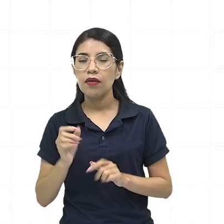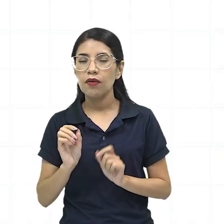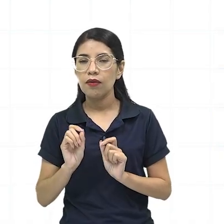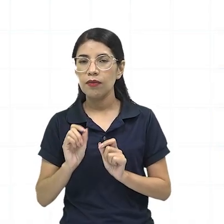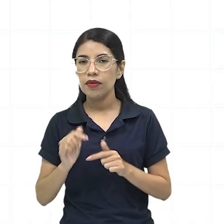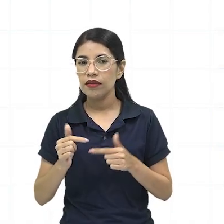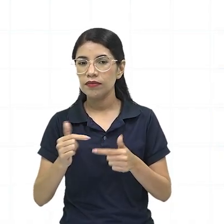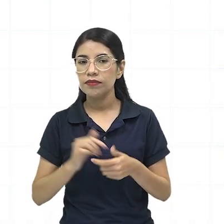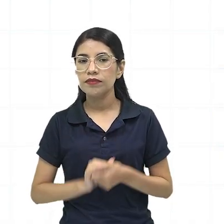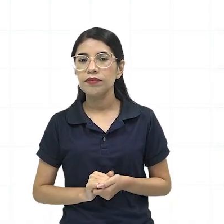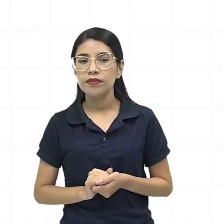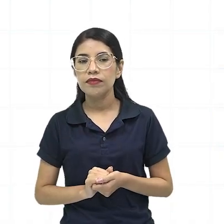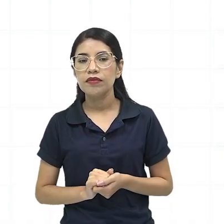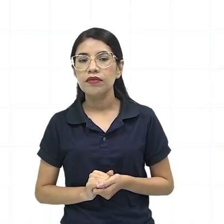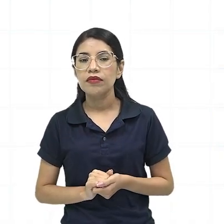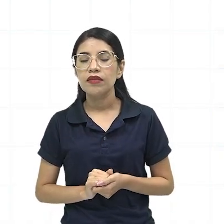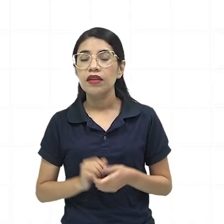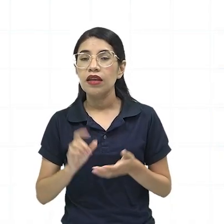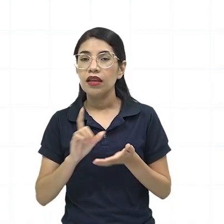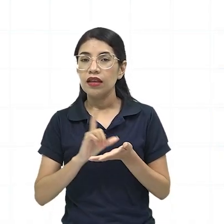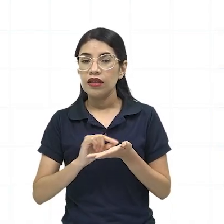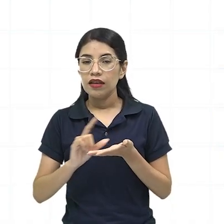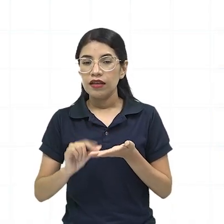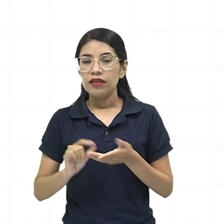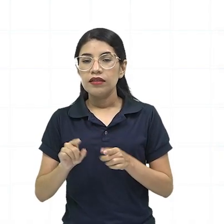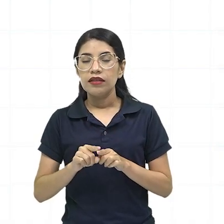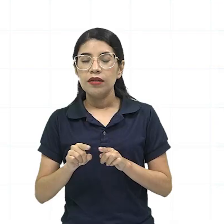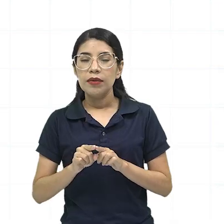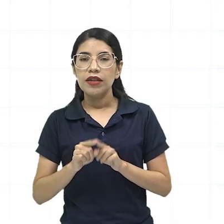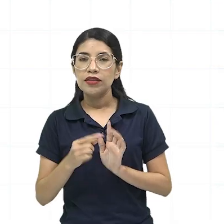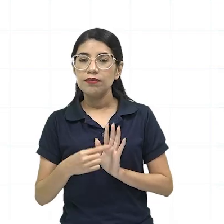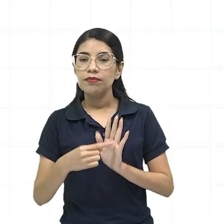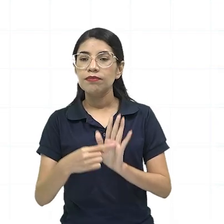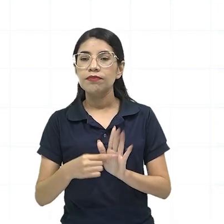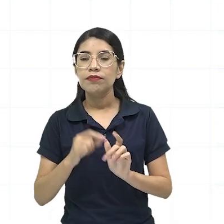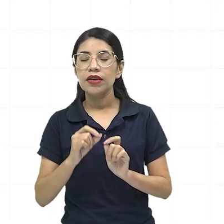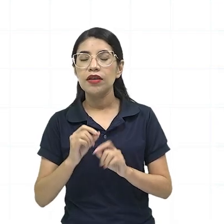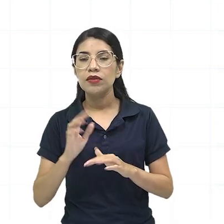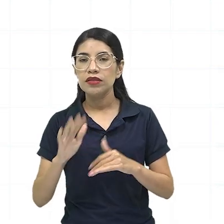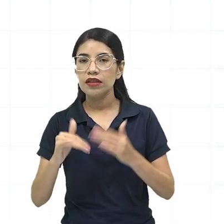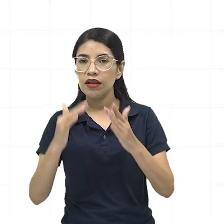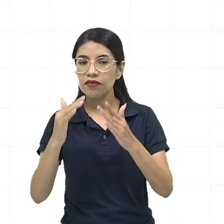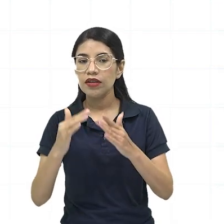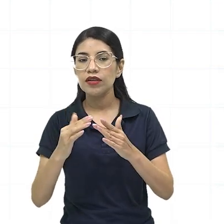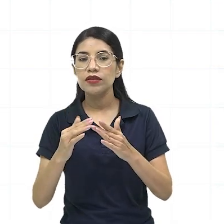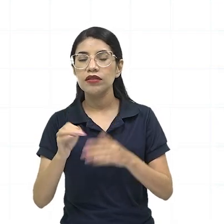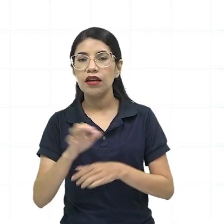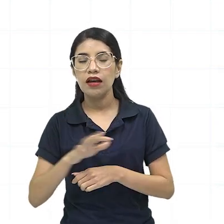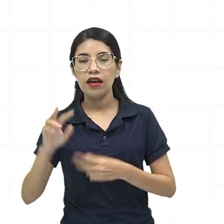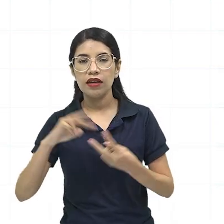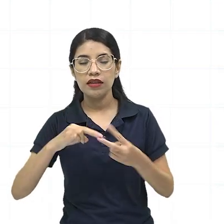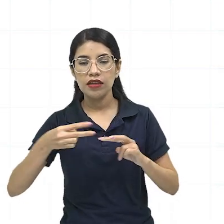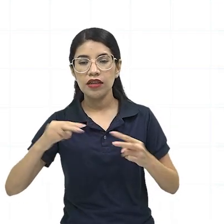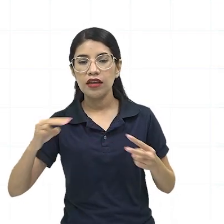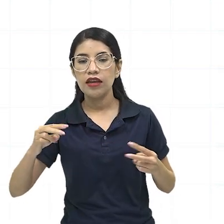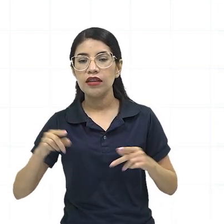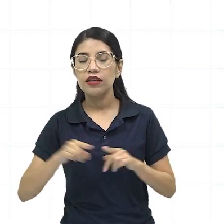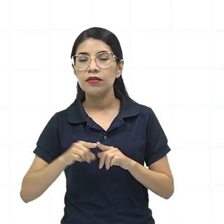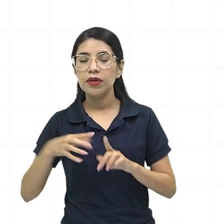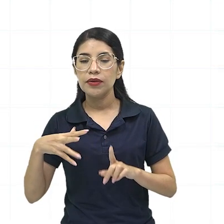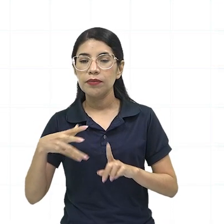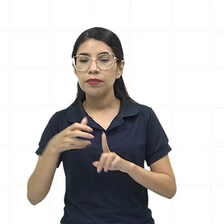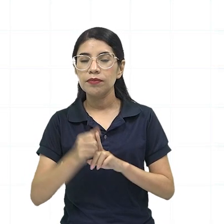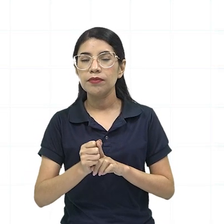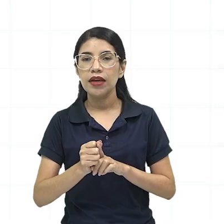artigo, exploraremos os recentes avanços na área da genética e seu impacto na compreensão da hereditariedade da saúde